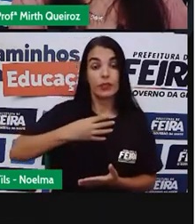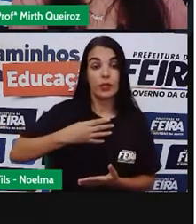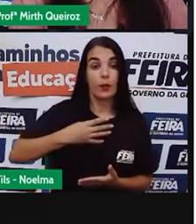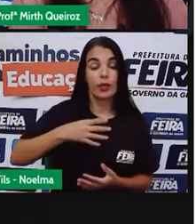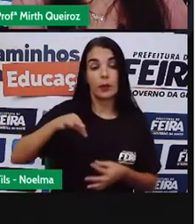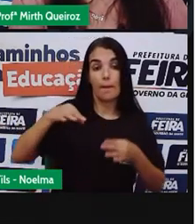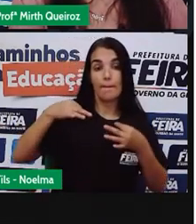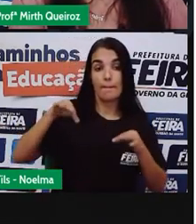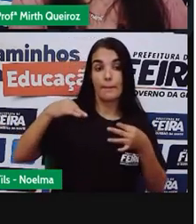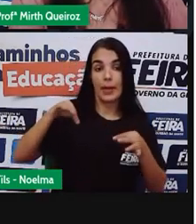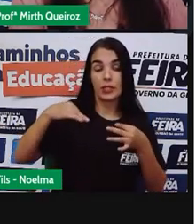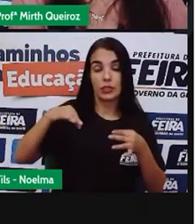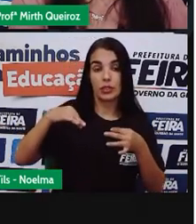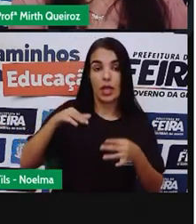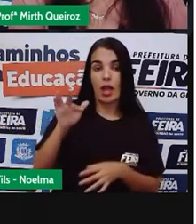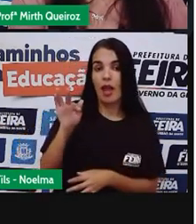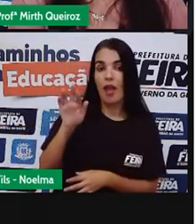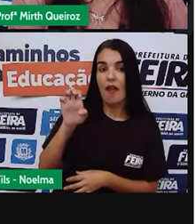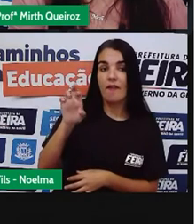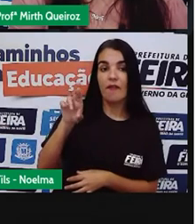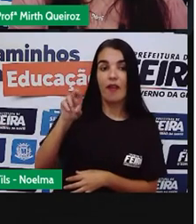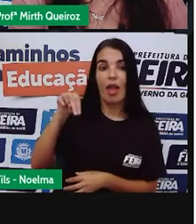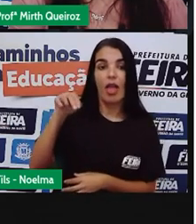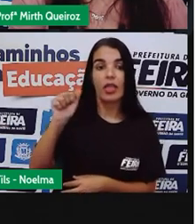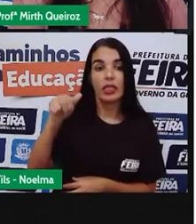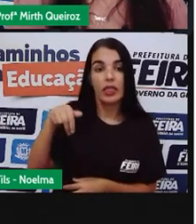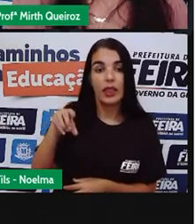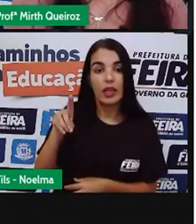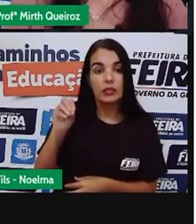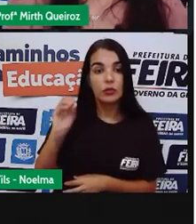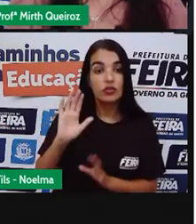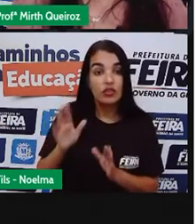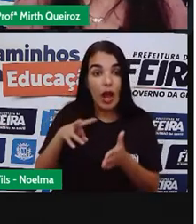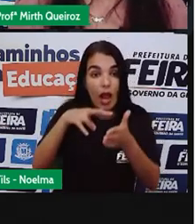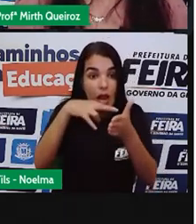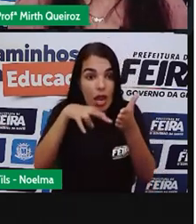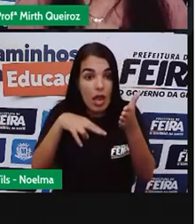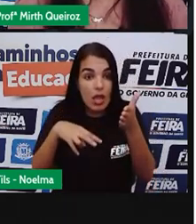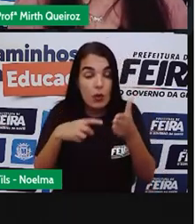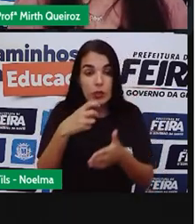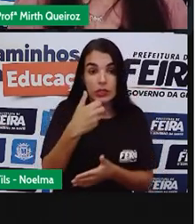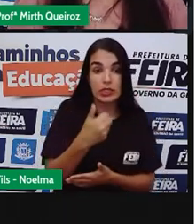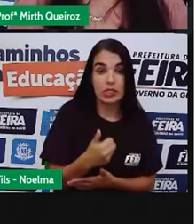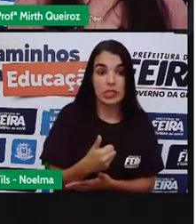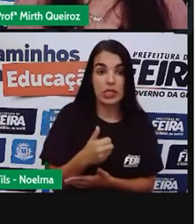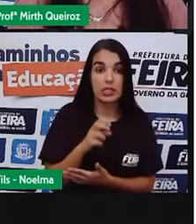páginas. Fernando já leu 156 páginas.